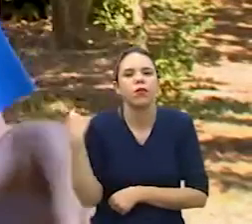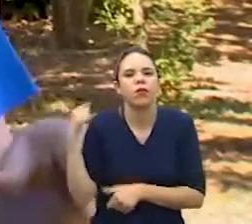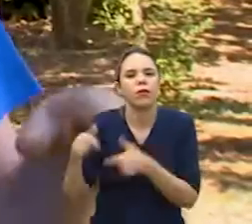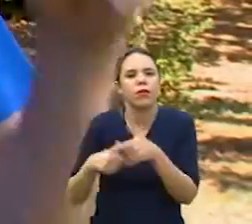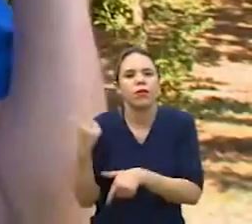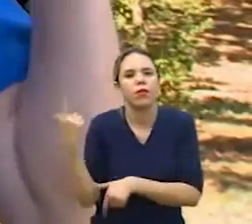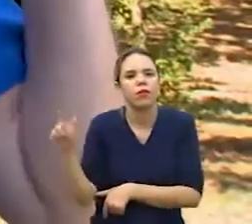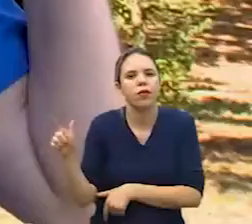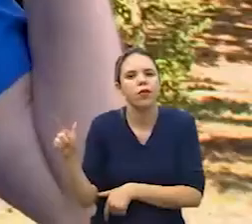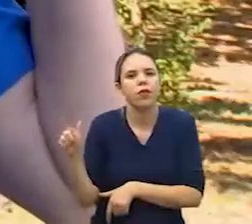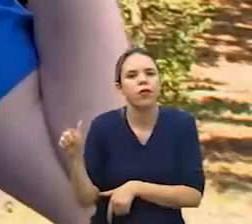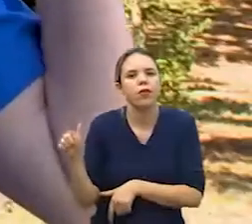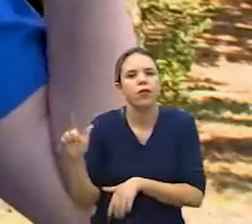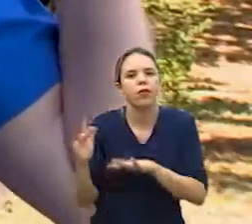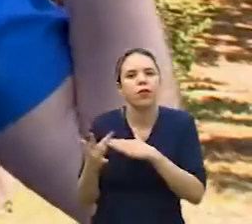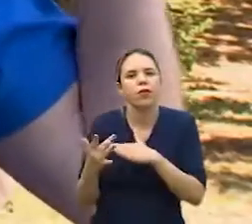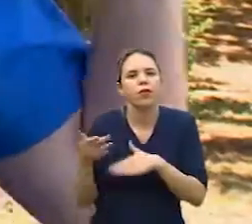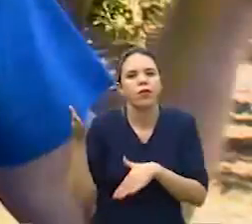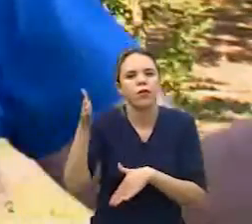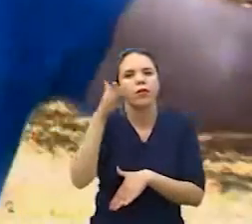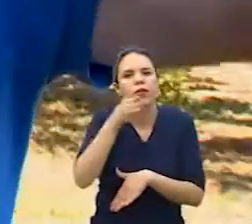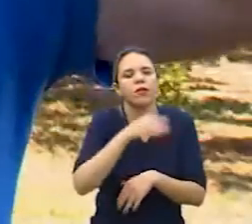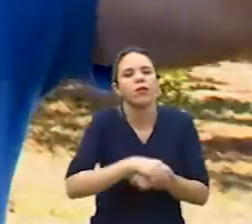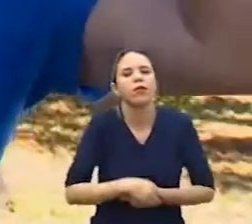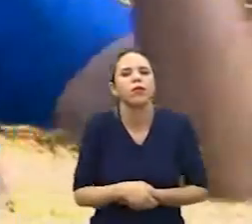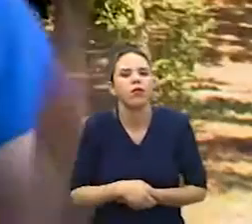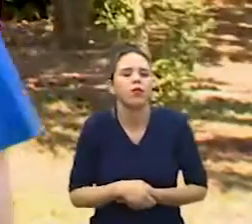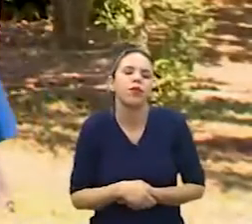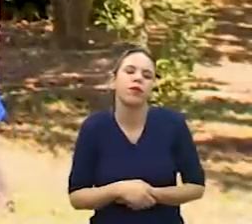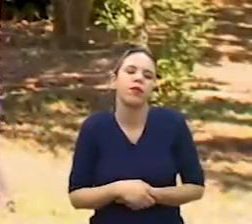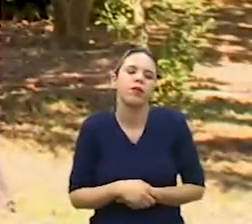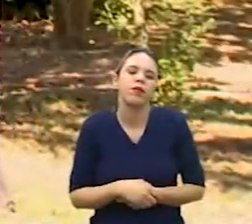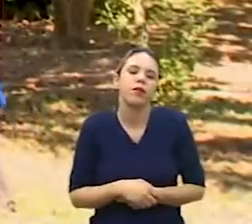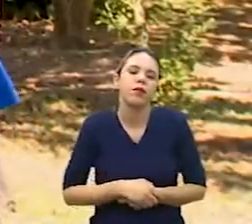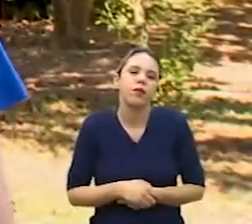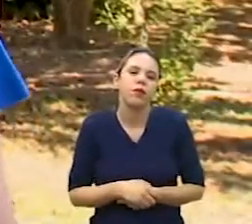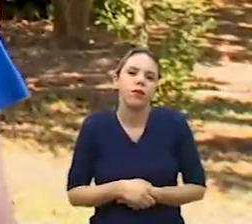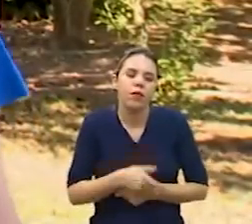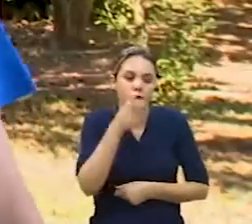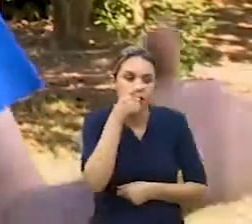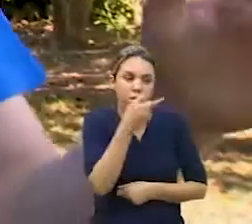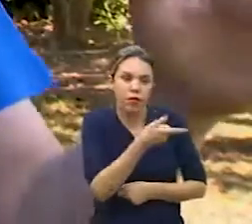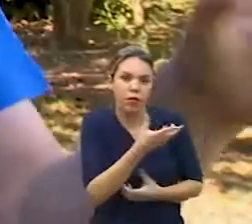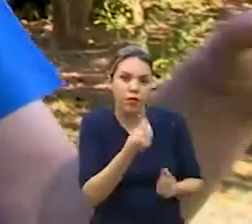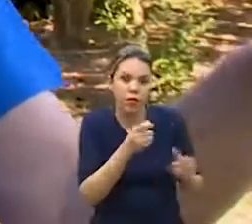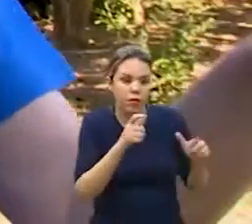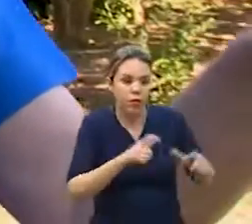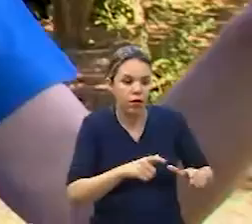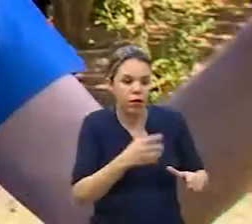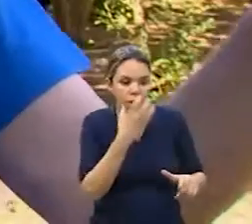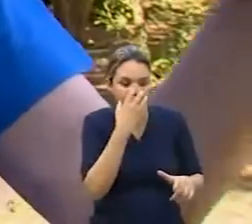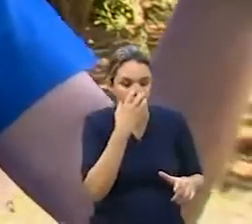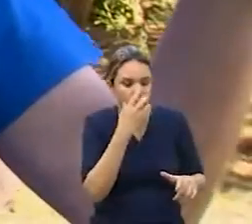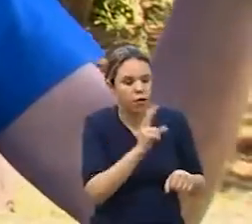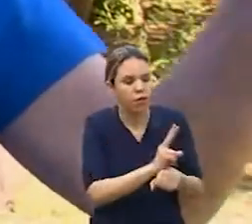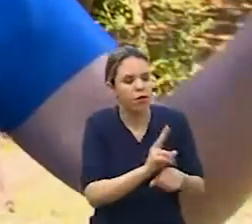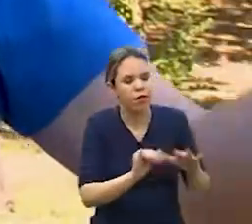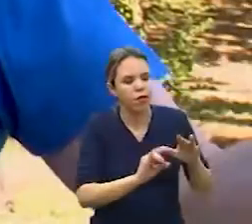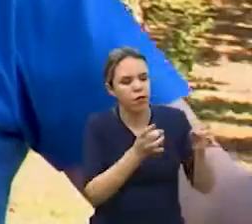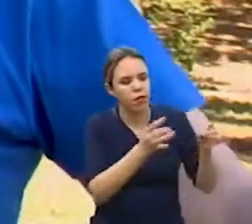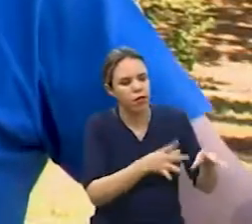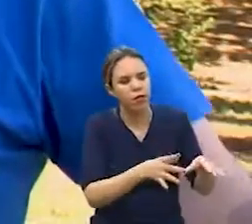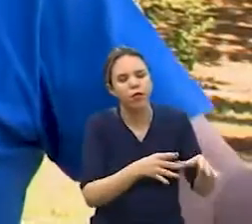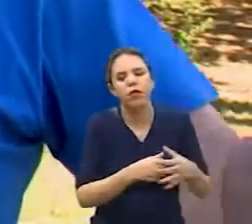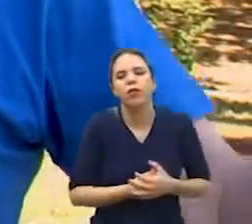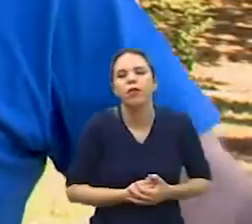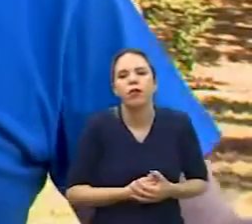nos anos 80, eu trabalhava na imprensa e eu andava por ali, tal, né? Passava para lá de carro. E eu olhava para lá, tinha aquele canil. Tal. Aí teve